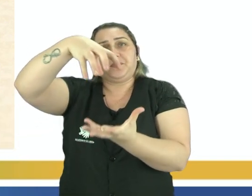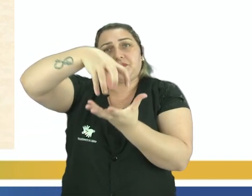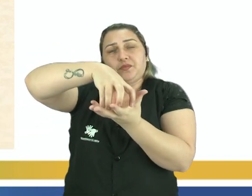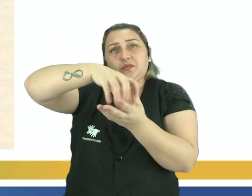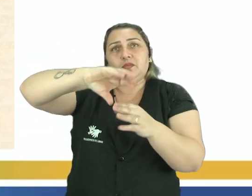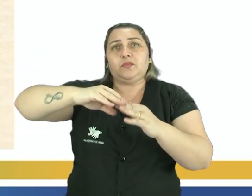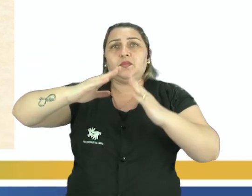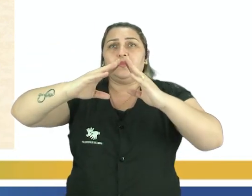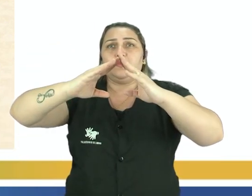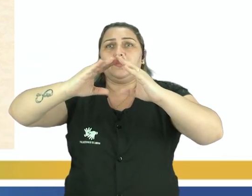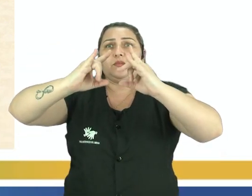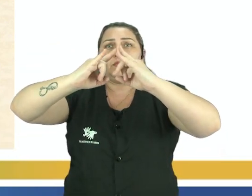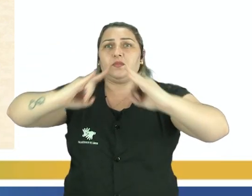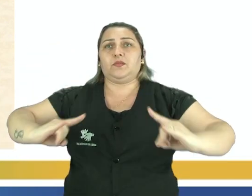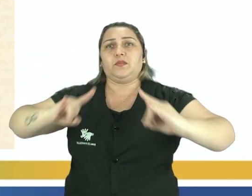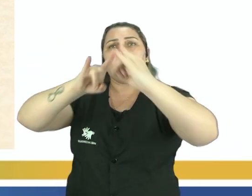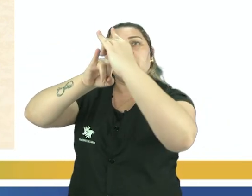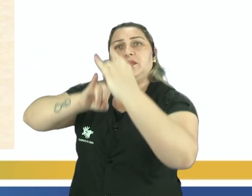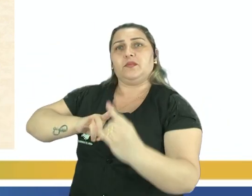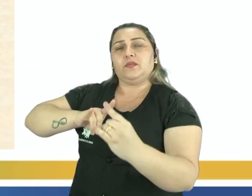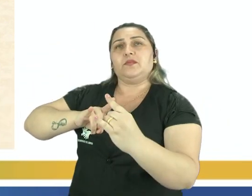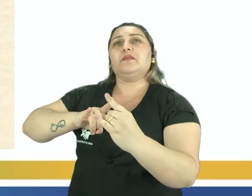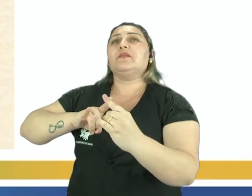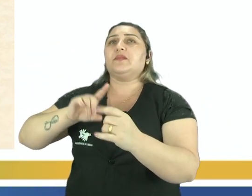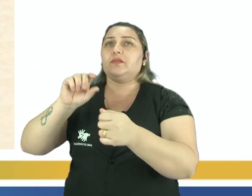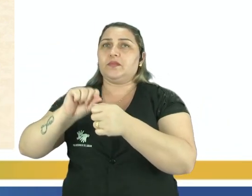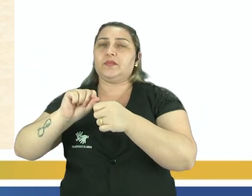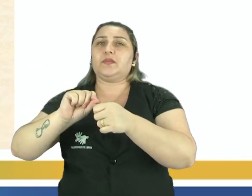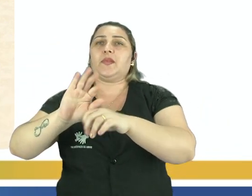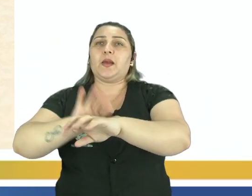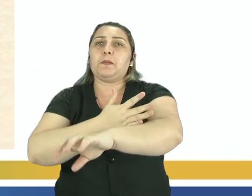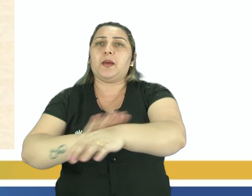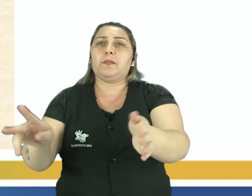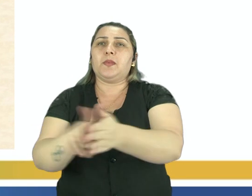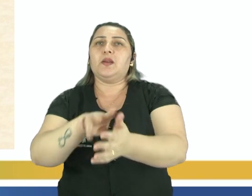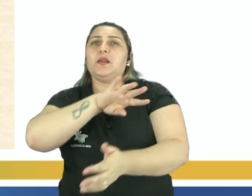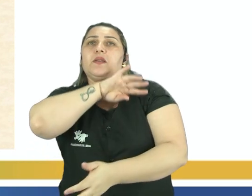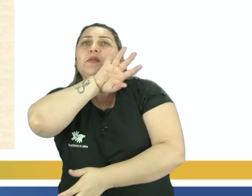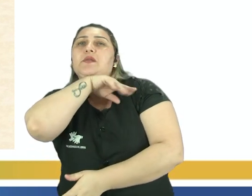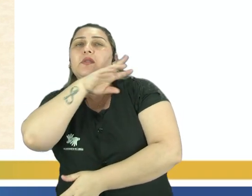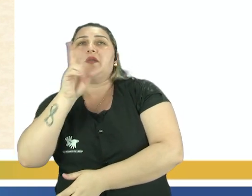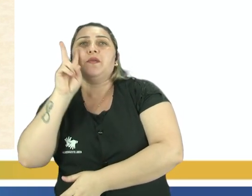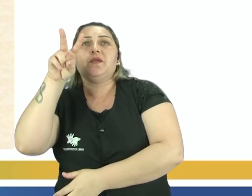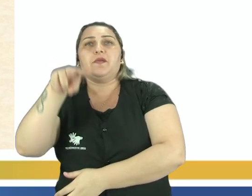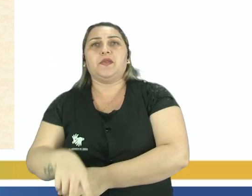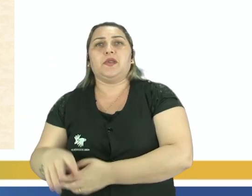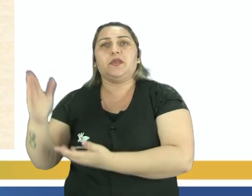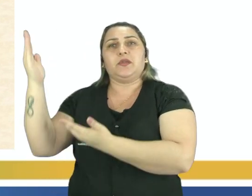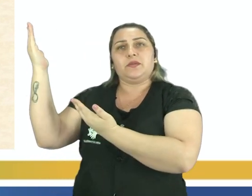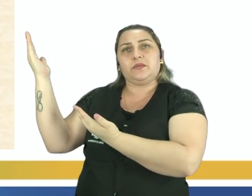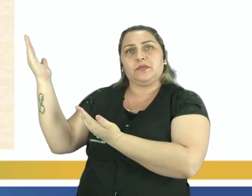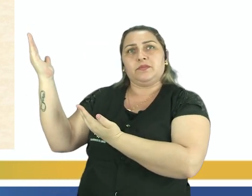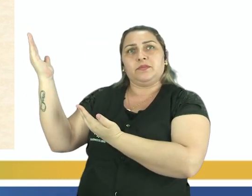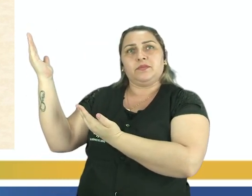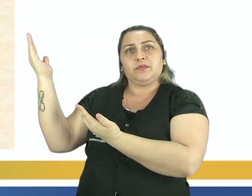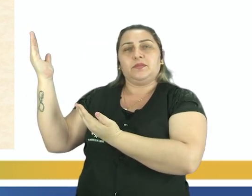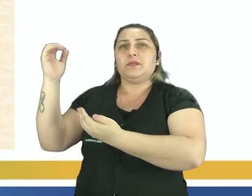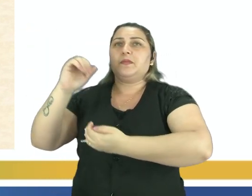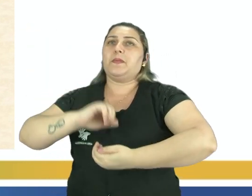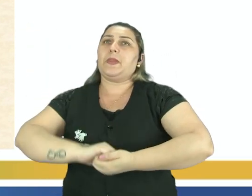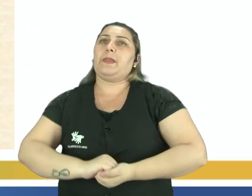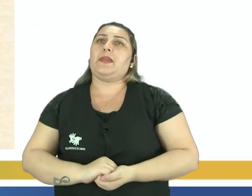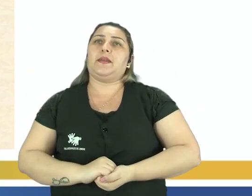pequenas tendas feitas de estacas de madeira e cobertas com peles de animais. Então, observe nessas imagens aí, né? Eles não estão mais em